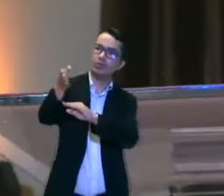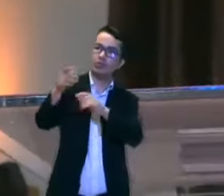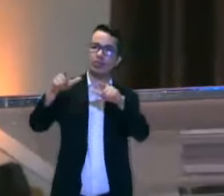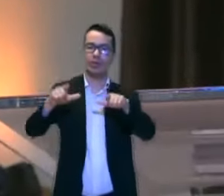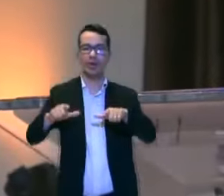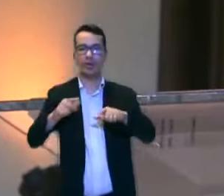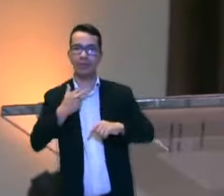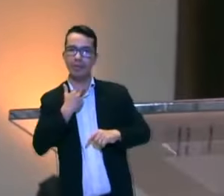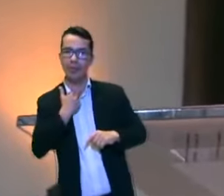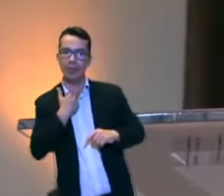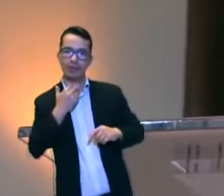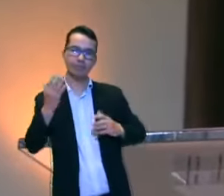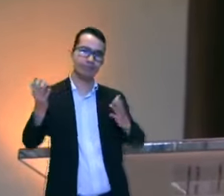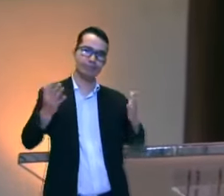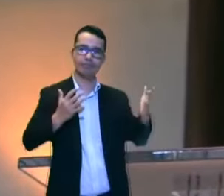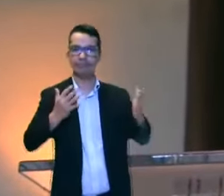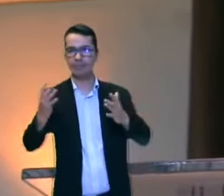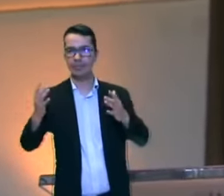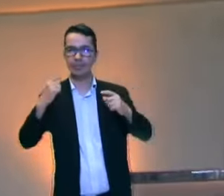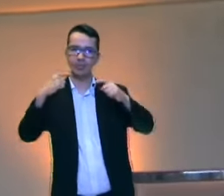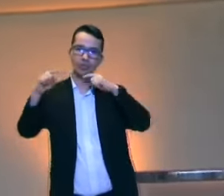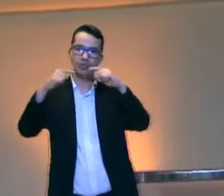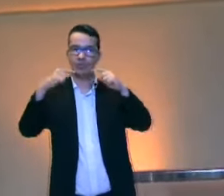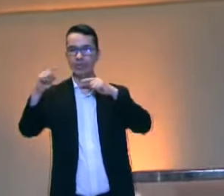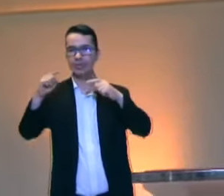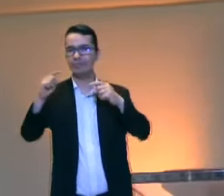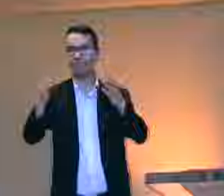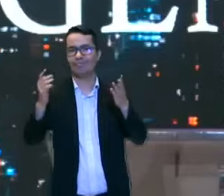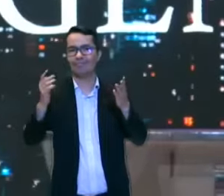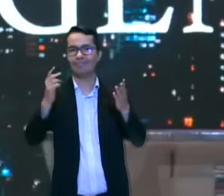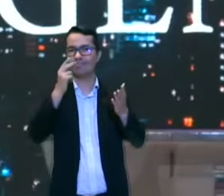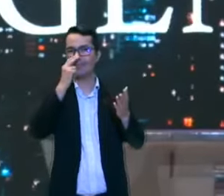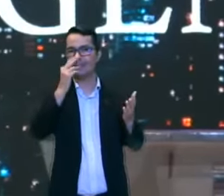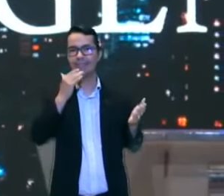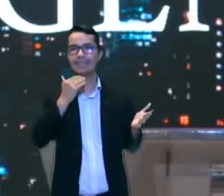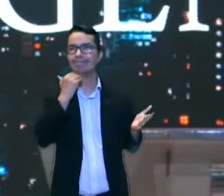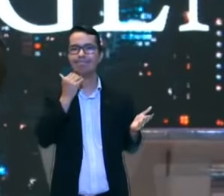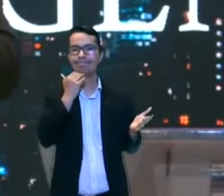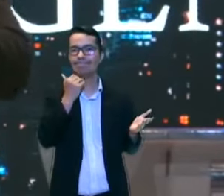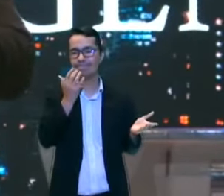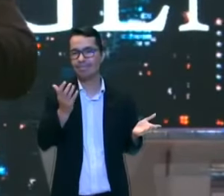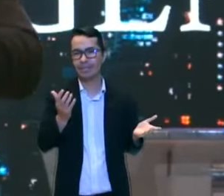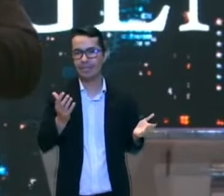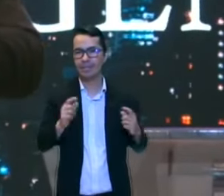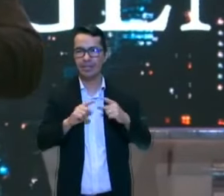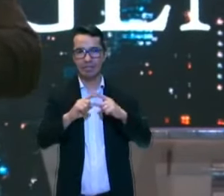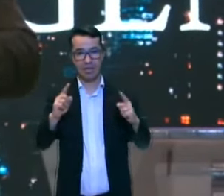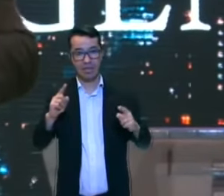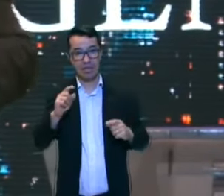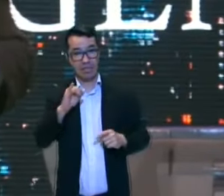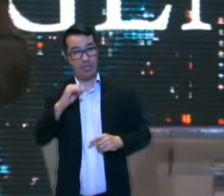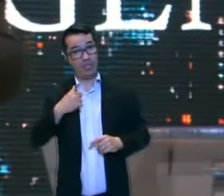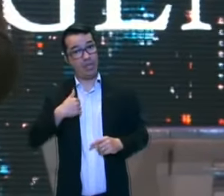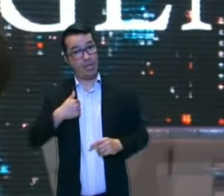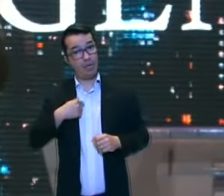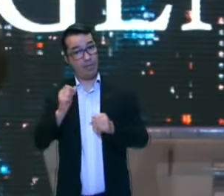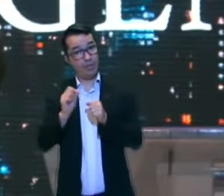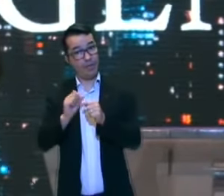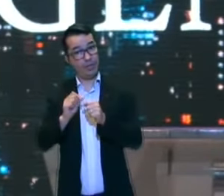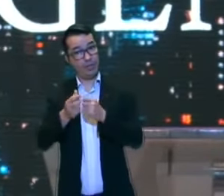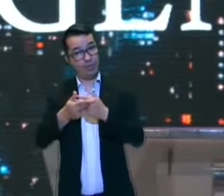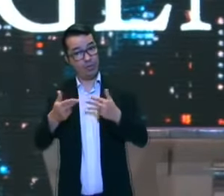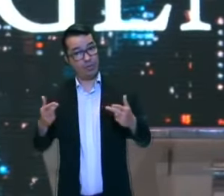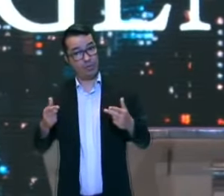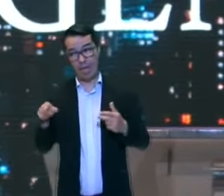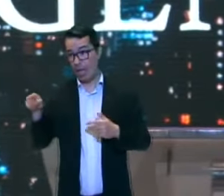não a coisa em si. Essa é a perspectiva de Jesus. Eu nunca vou me esquecer de um